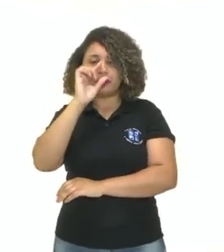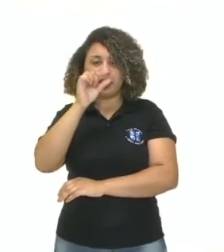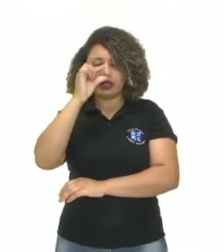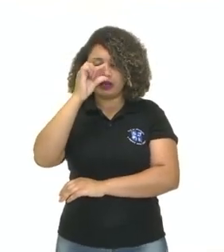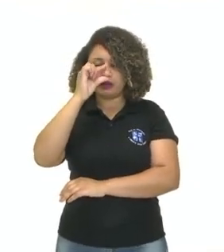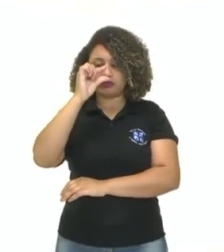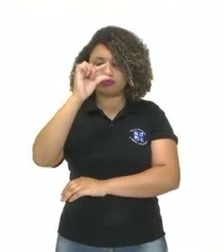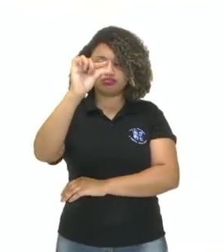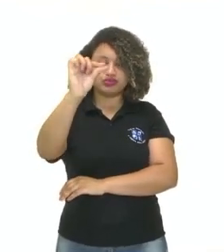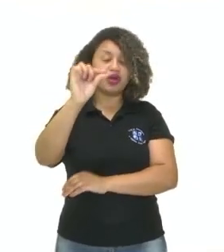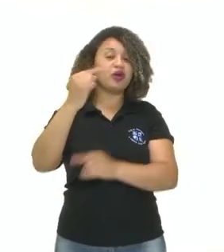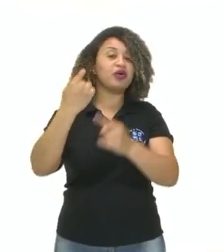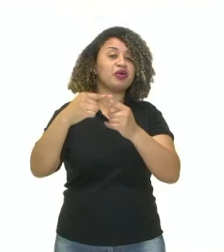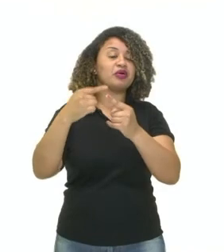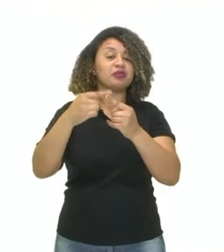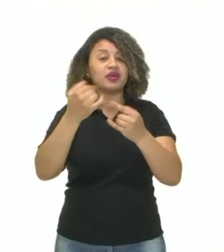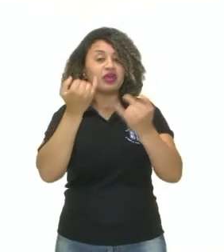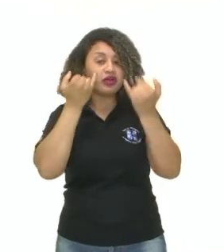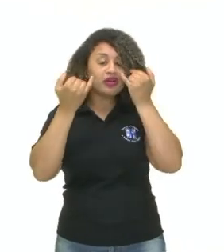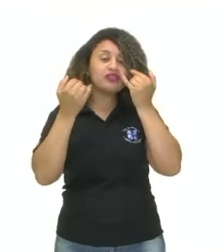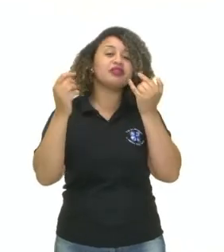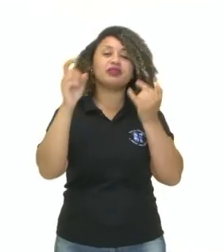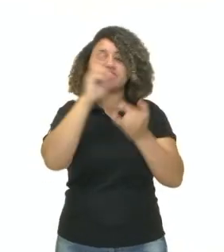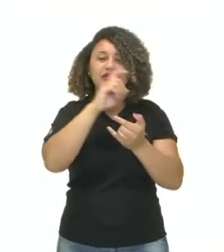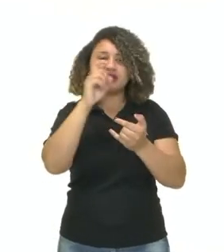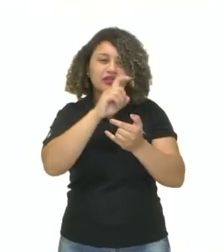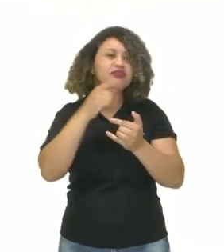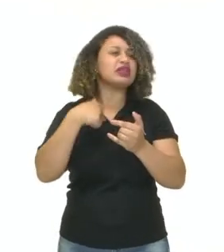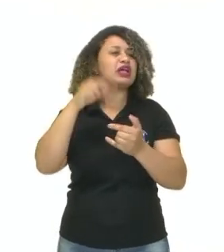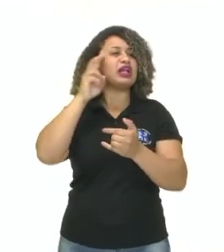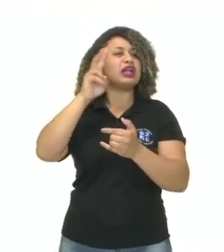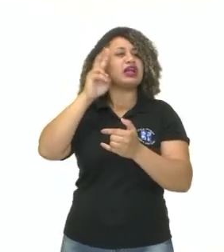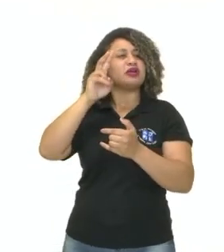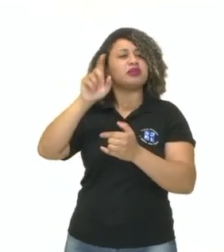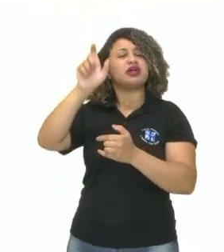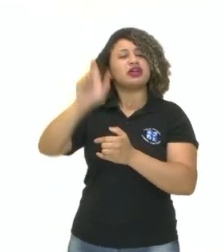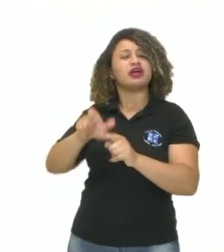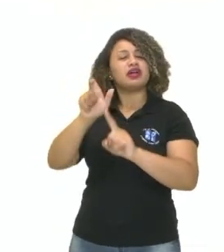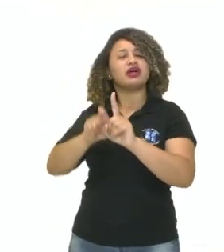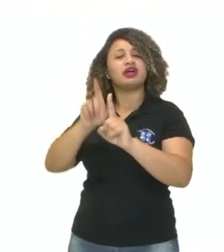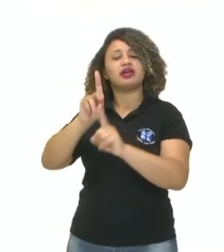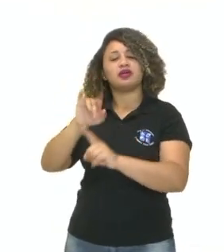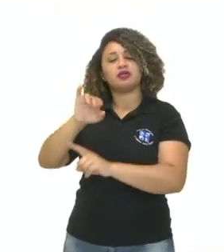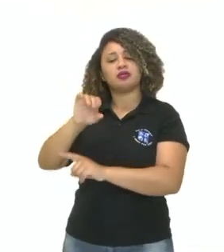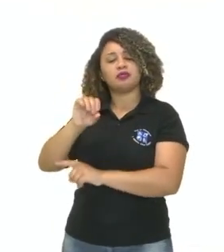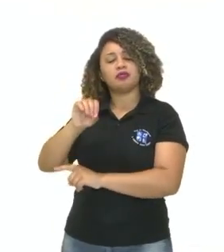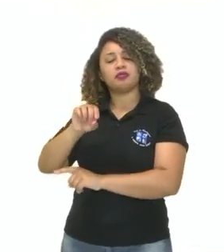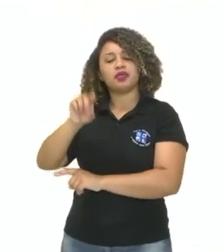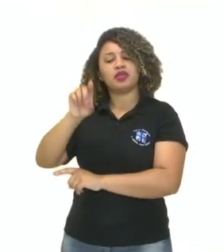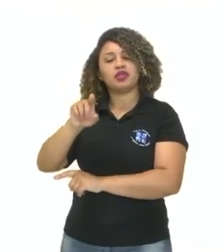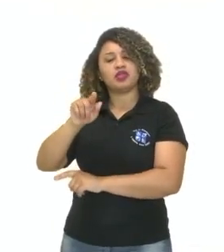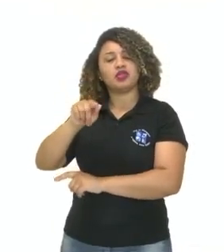compartilhamento de notícias falsas, referência ao personagem Pinóquio e suas aventuras cada vez